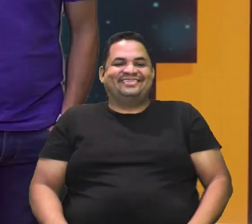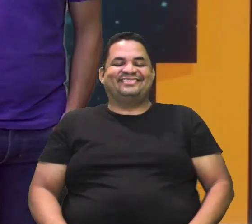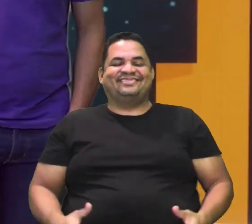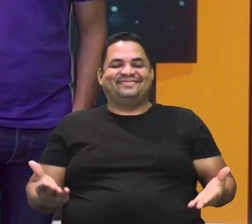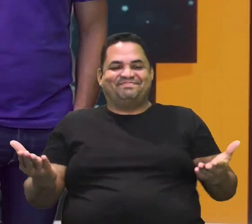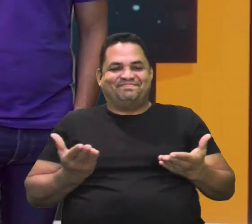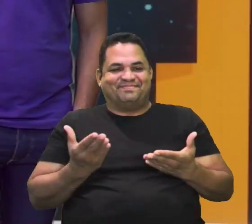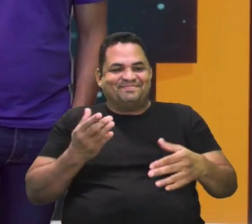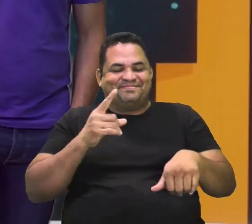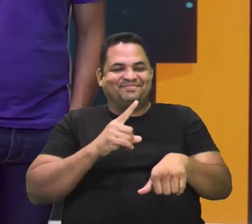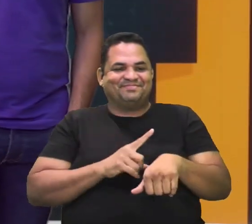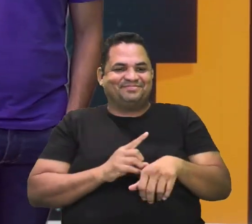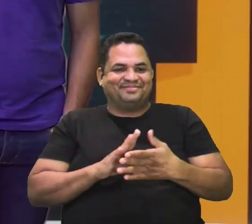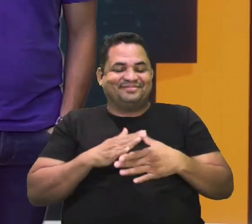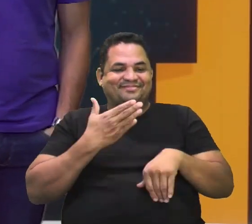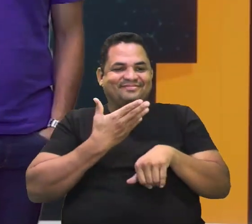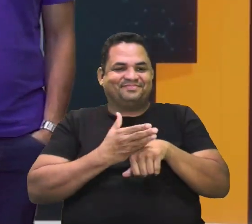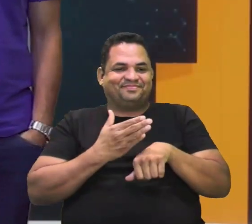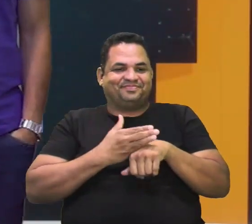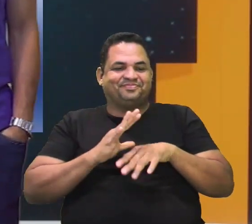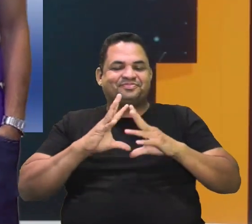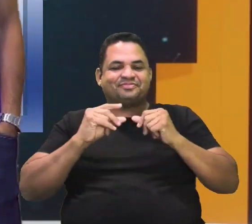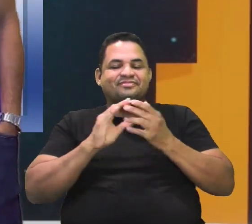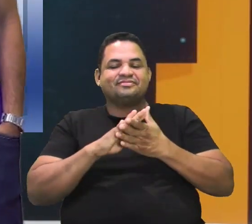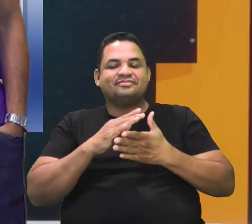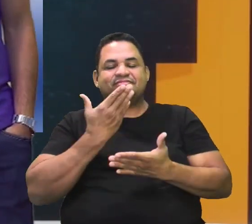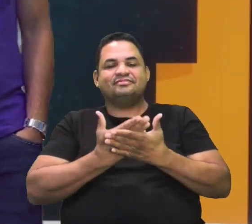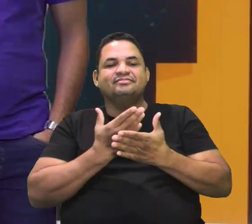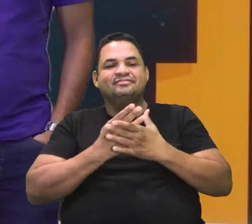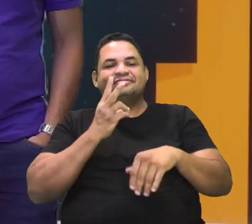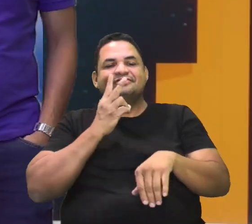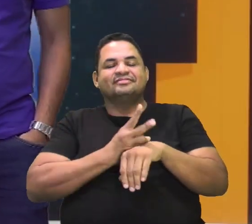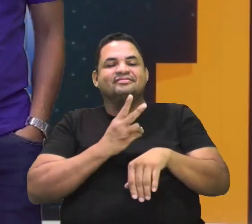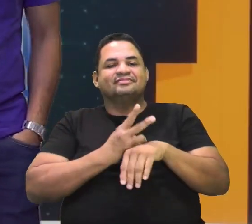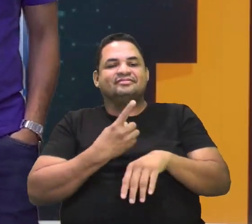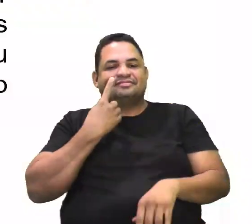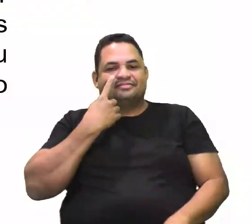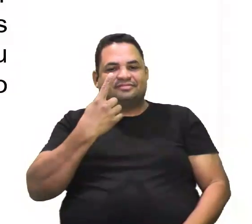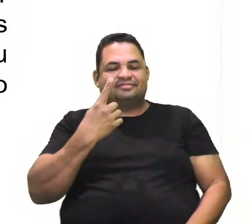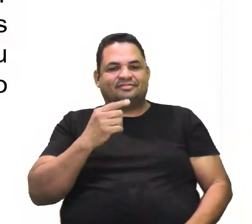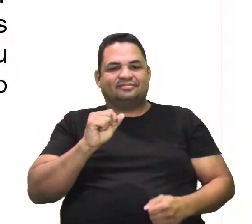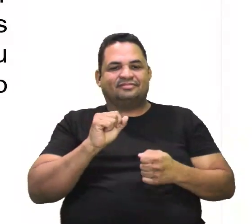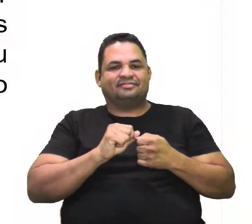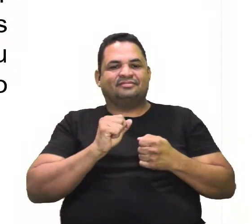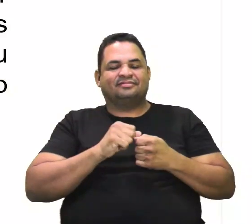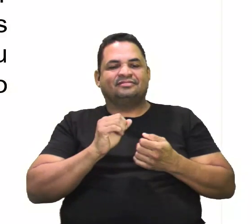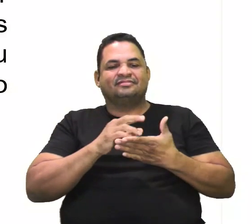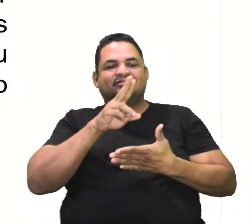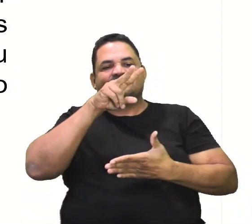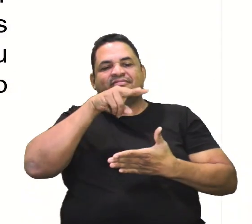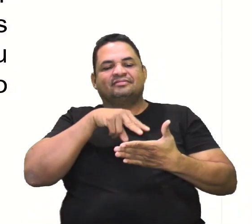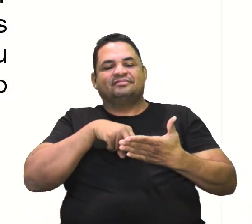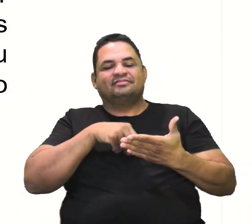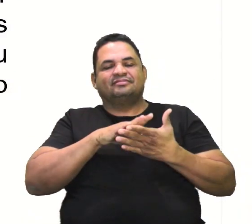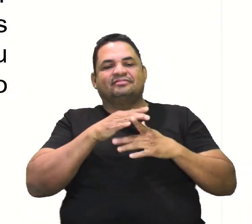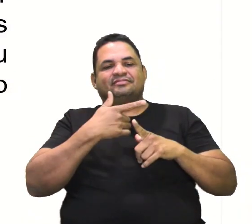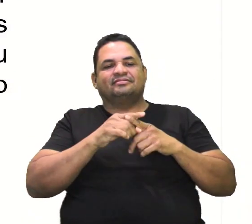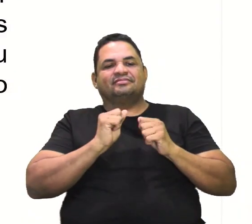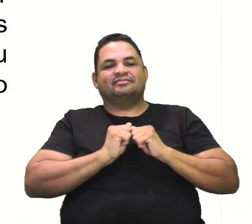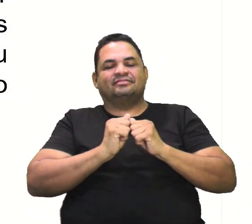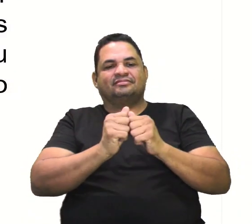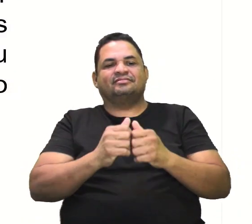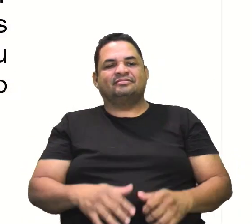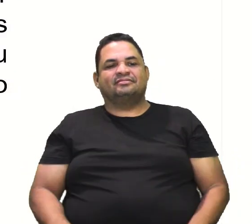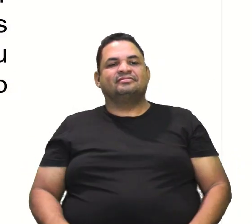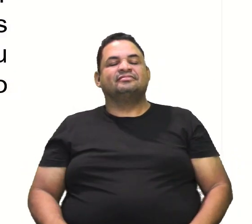vamos agora colocar na prática tudo que a gente viu nesse vídeo. Olha lá então, vamos fazer a leitura do problema e acompanhar